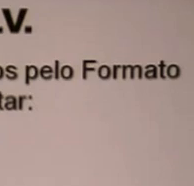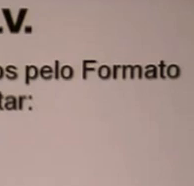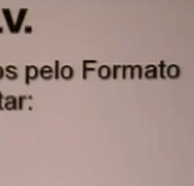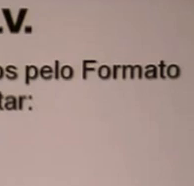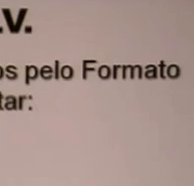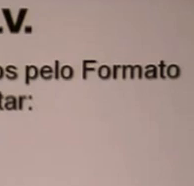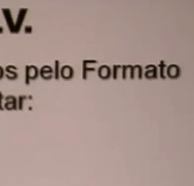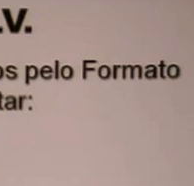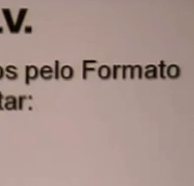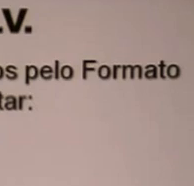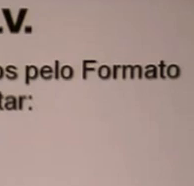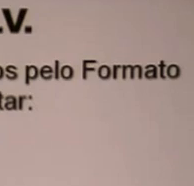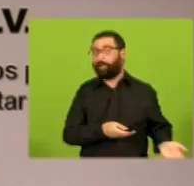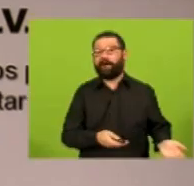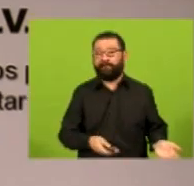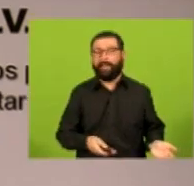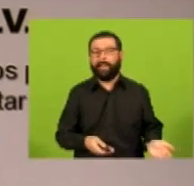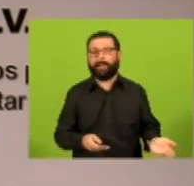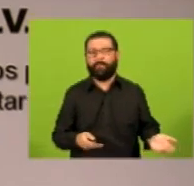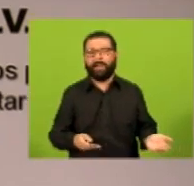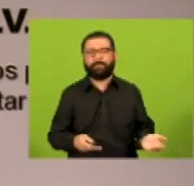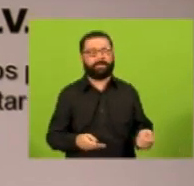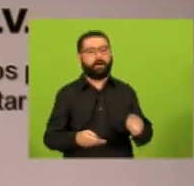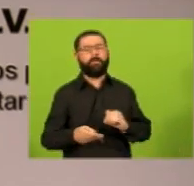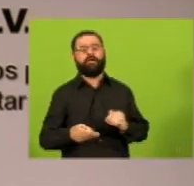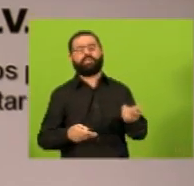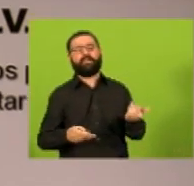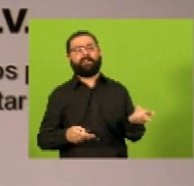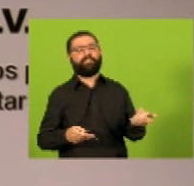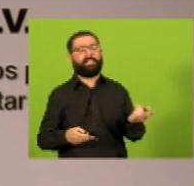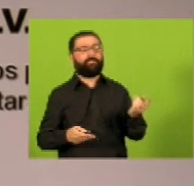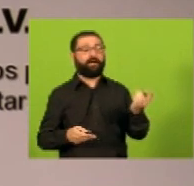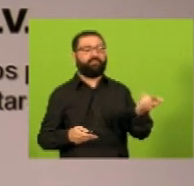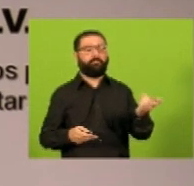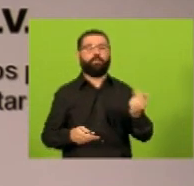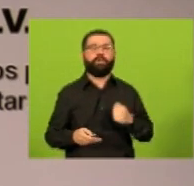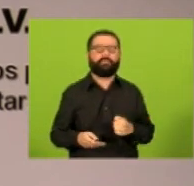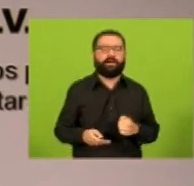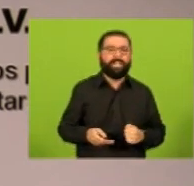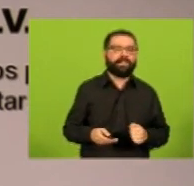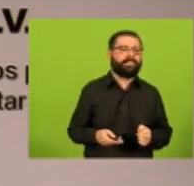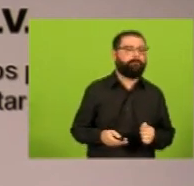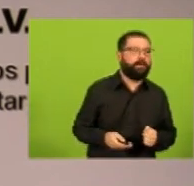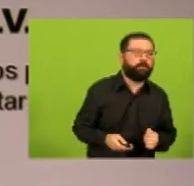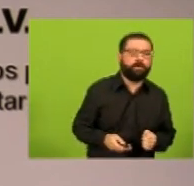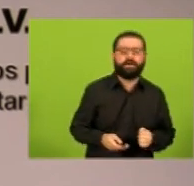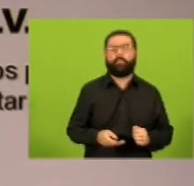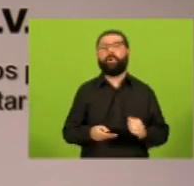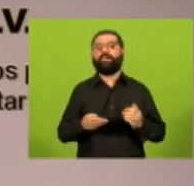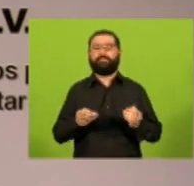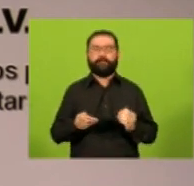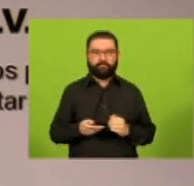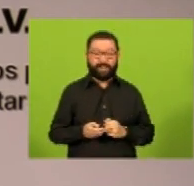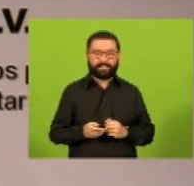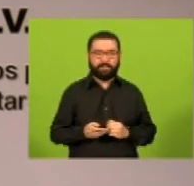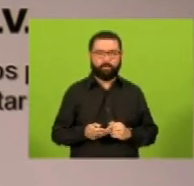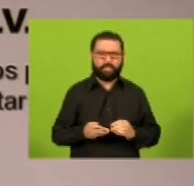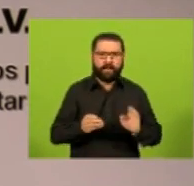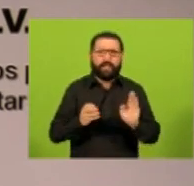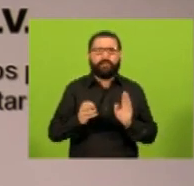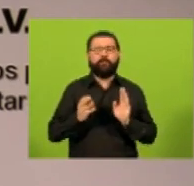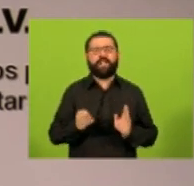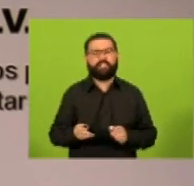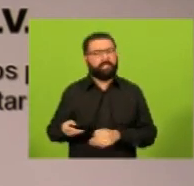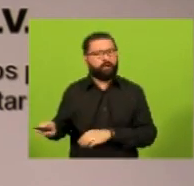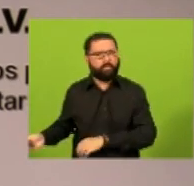são os pulverizadores usados na cultura cafeeira, correto? Então, você vai ver muito esse bico cone vazio,